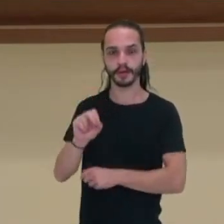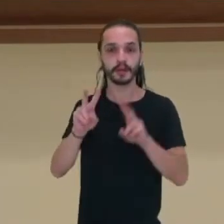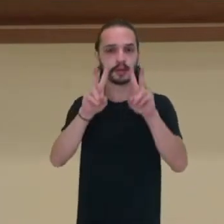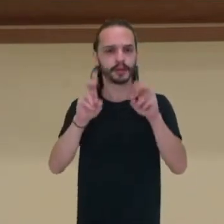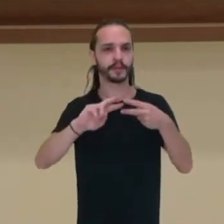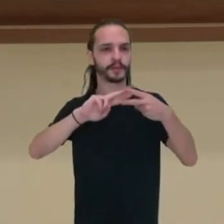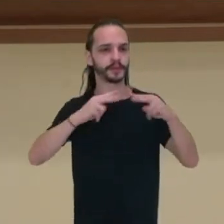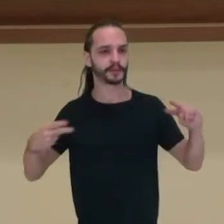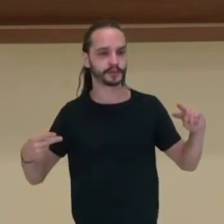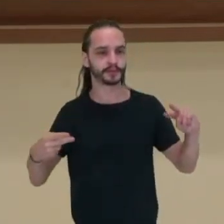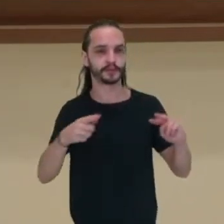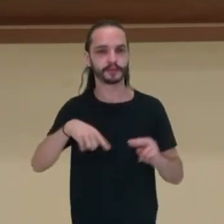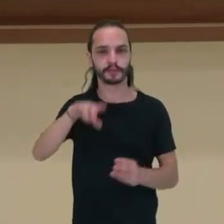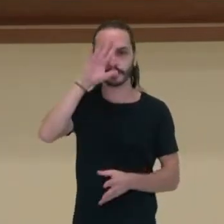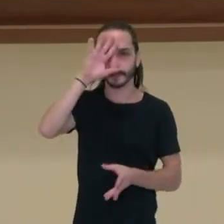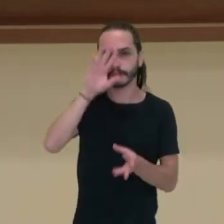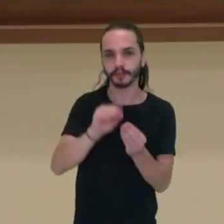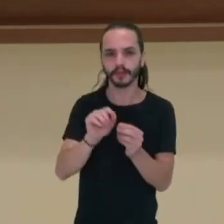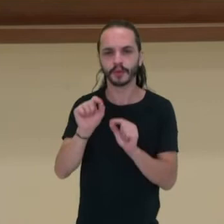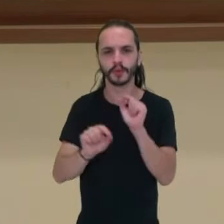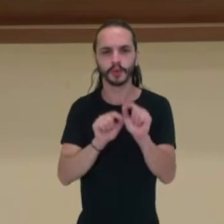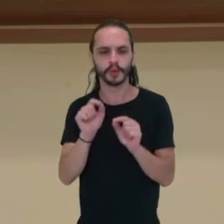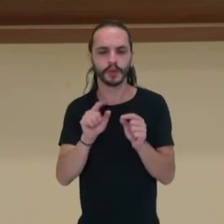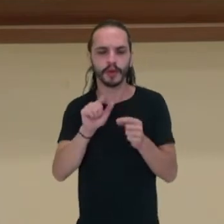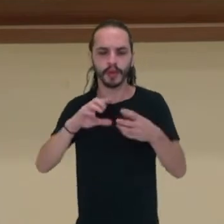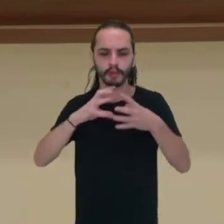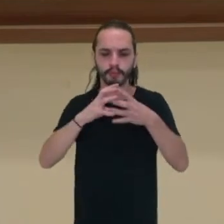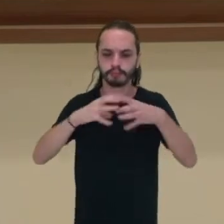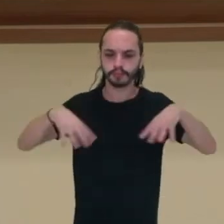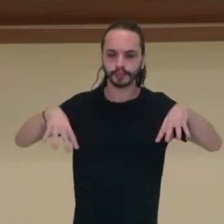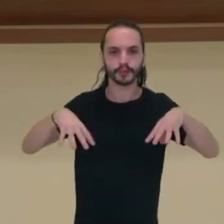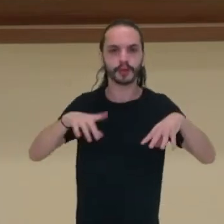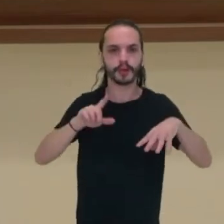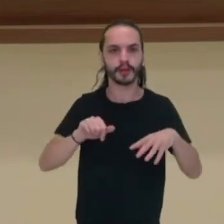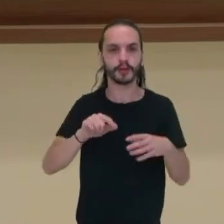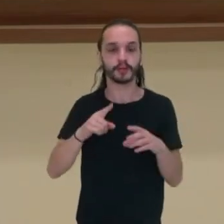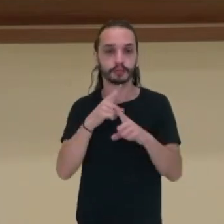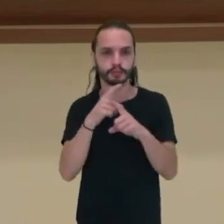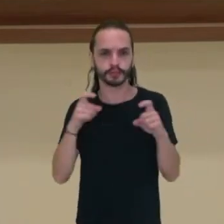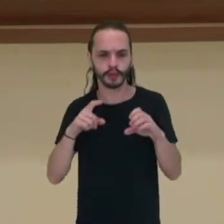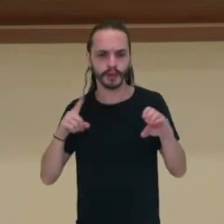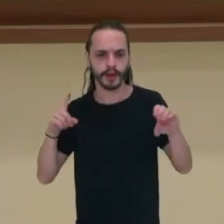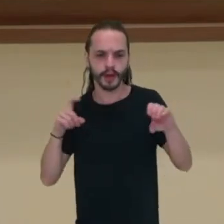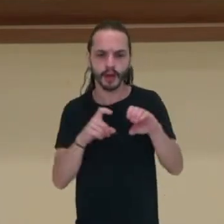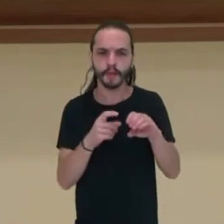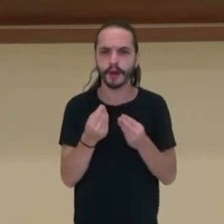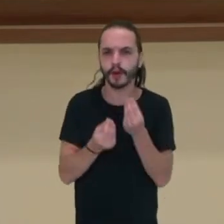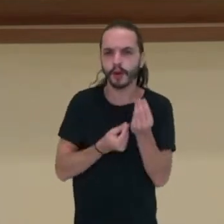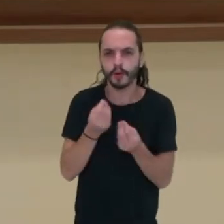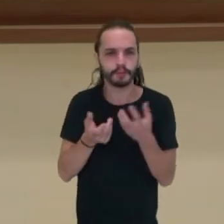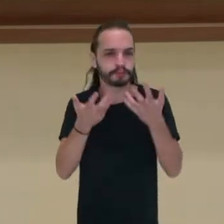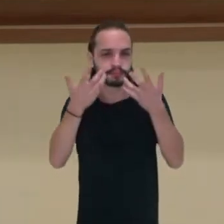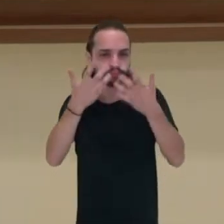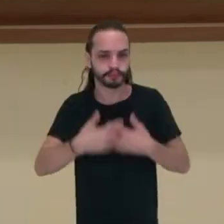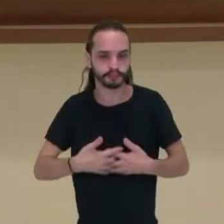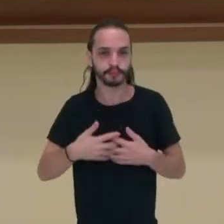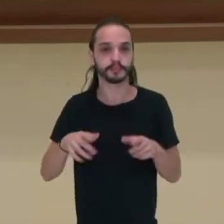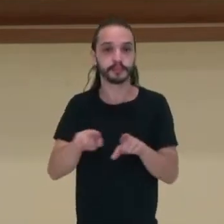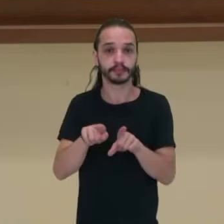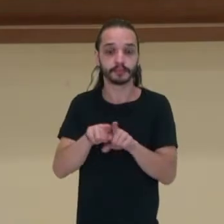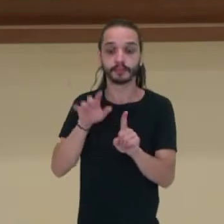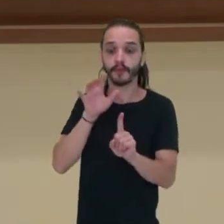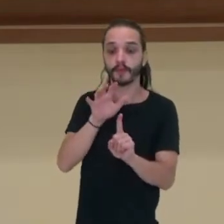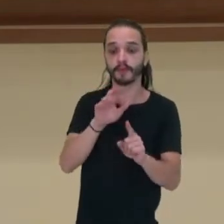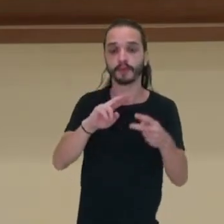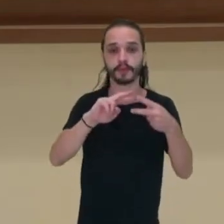genética, entendendo o que que a divisão celular interfere na produção de gametas, o que que ela interfere diretamente na questão